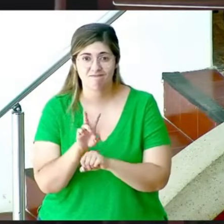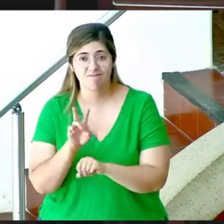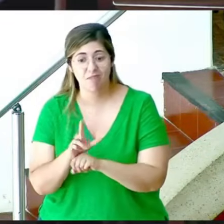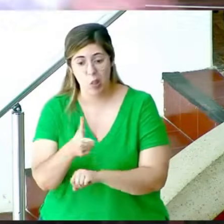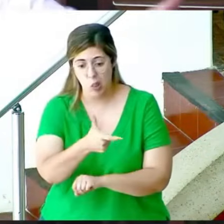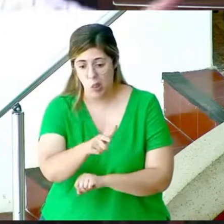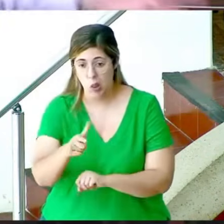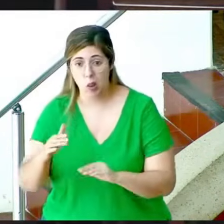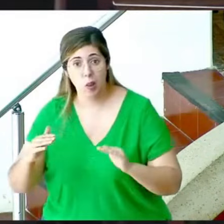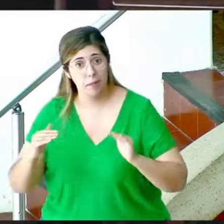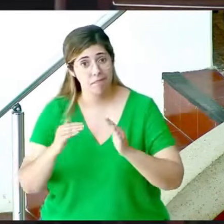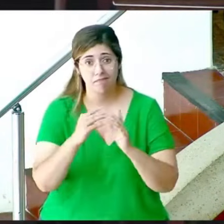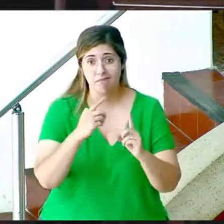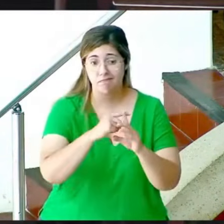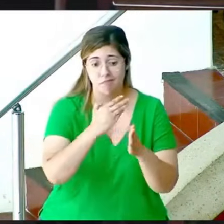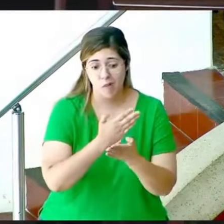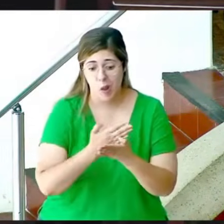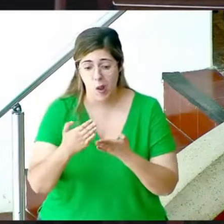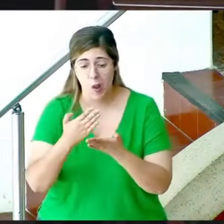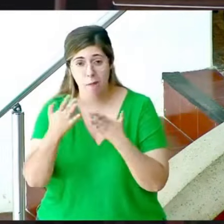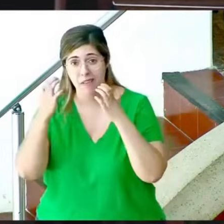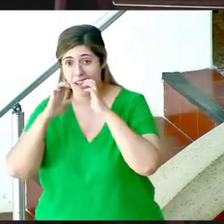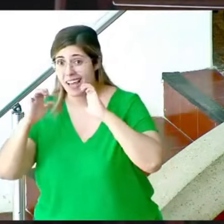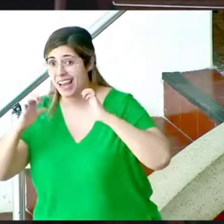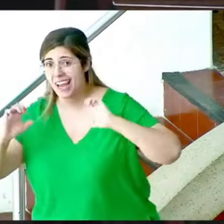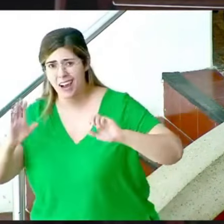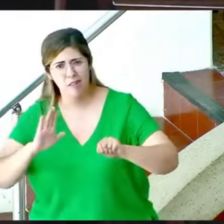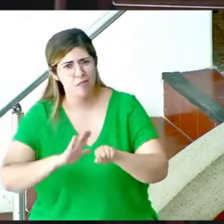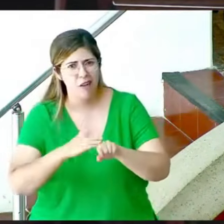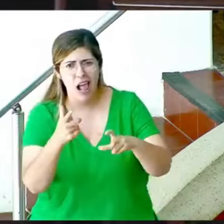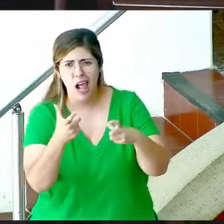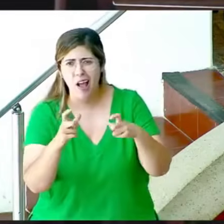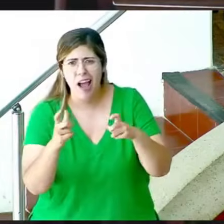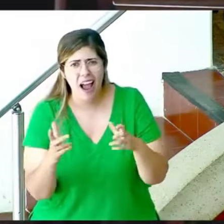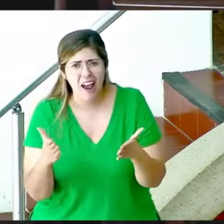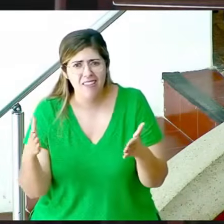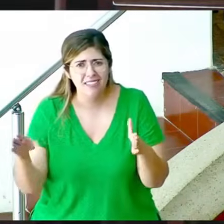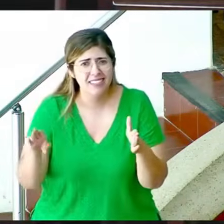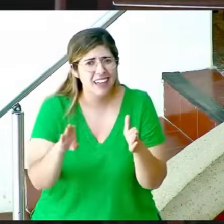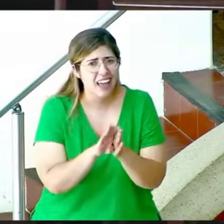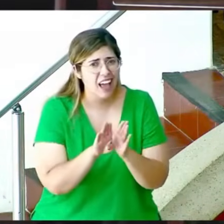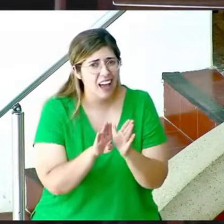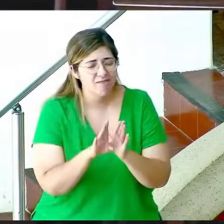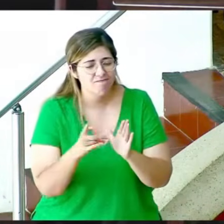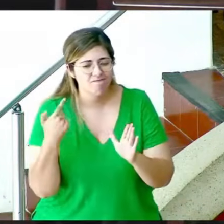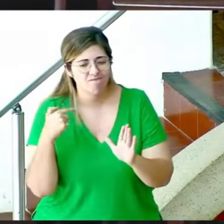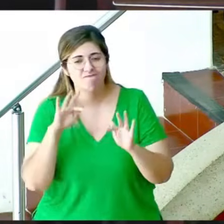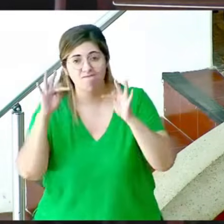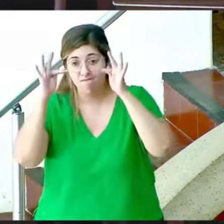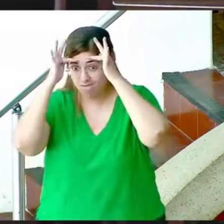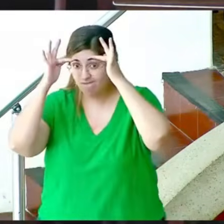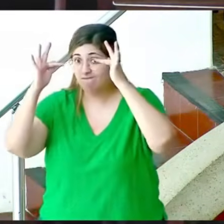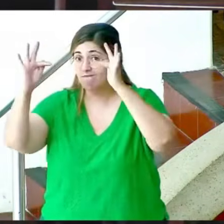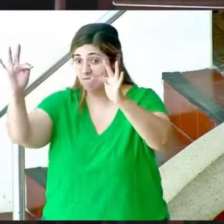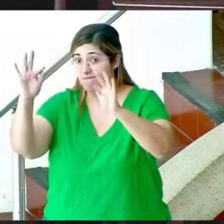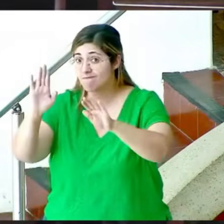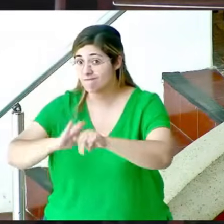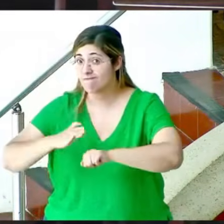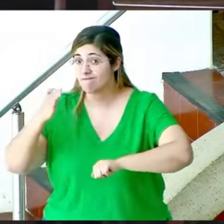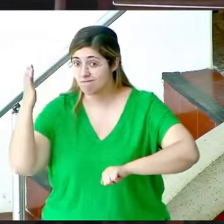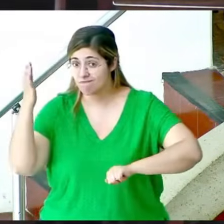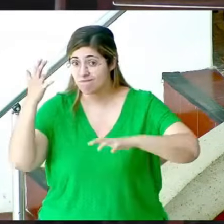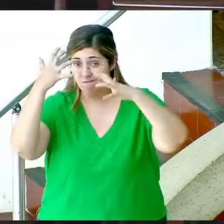como plantações? Onde nós podemos chegar? Nós vamos chegar à medida da nossa fidelidade, nós vamos chegar à medida da